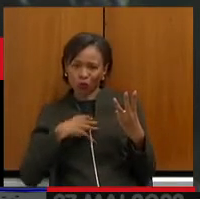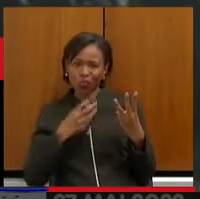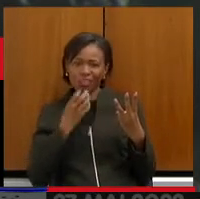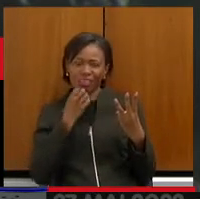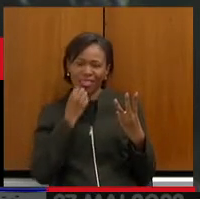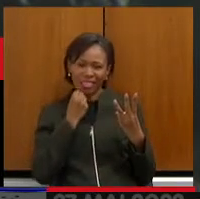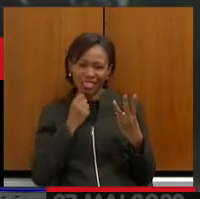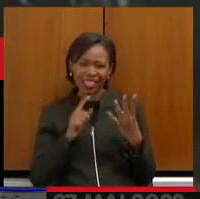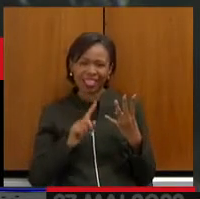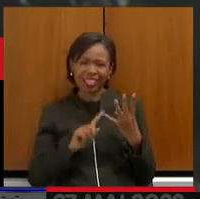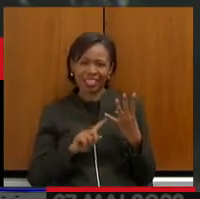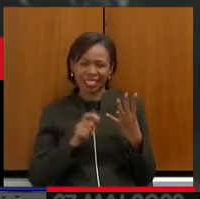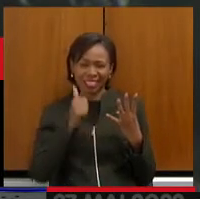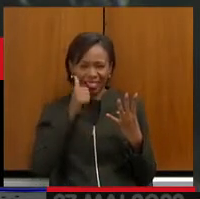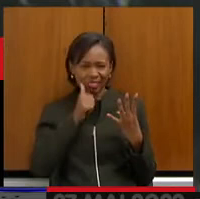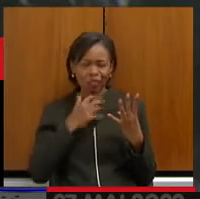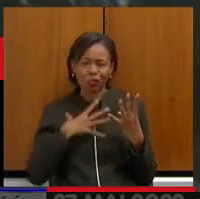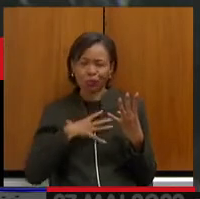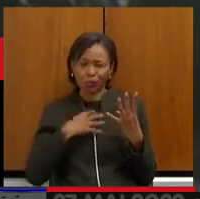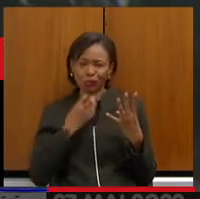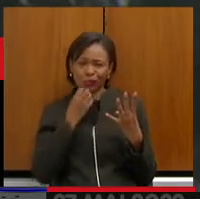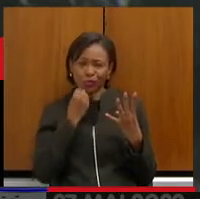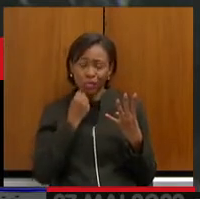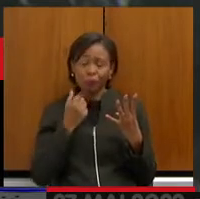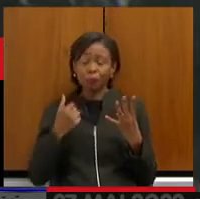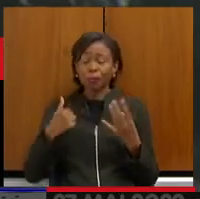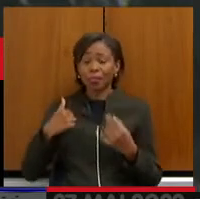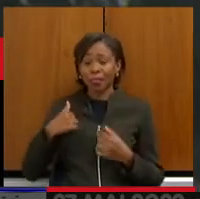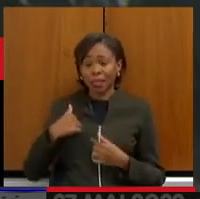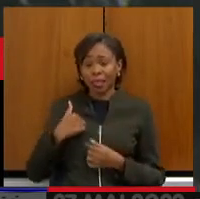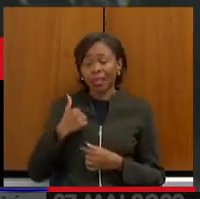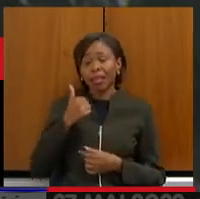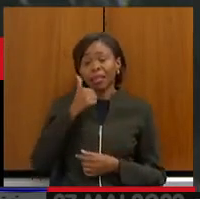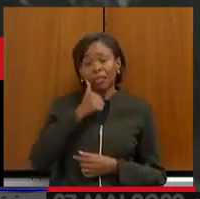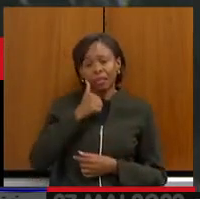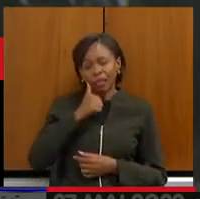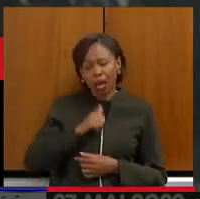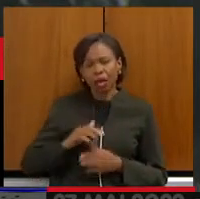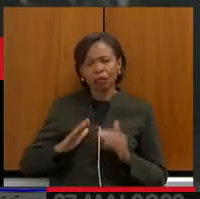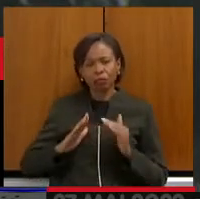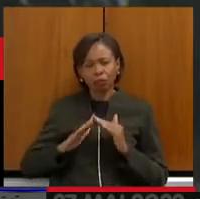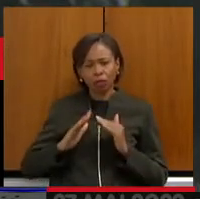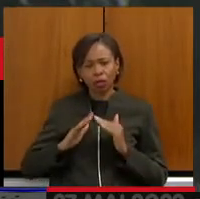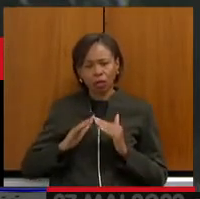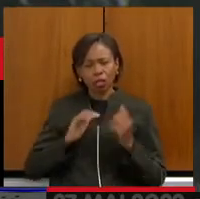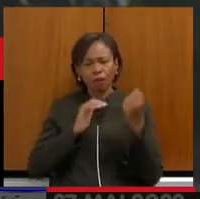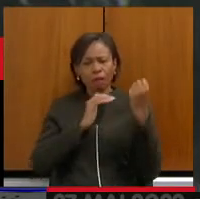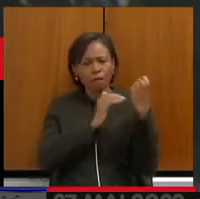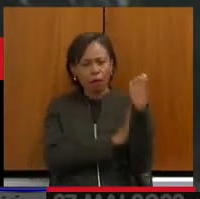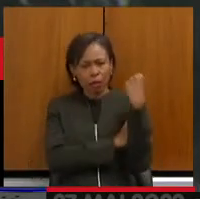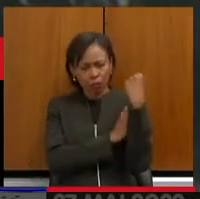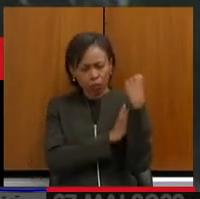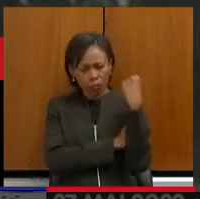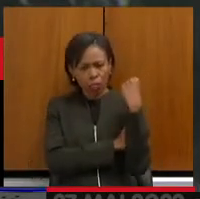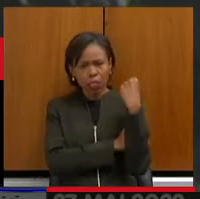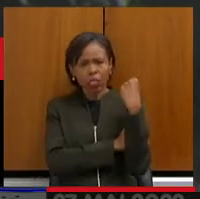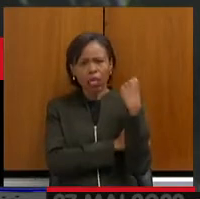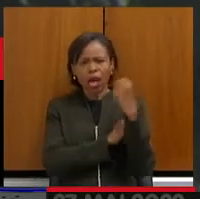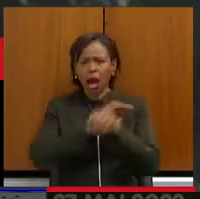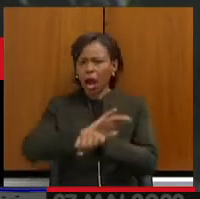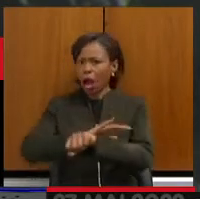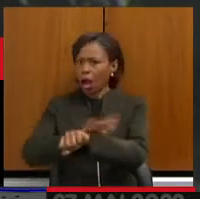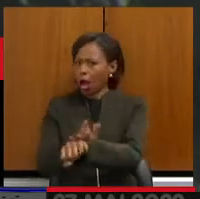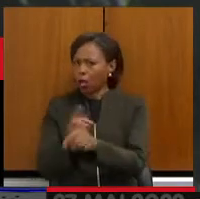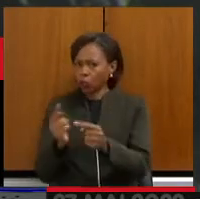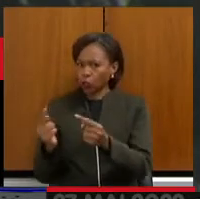também sou dona de casa feminista e anti-racista e Sindicalista